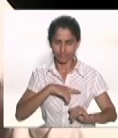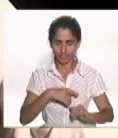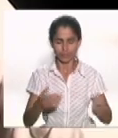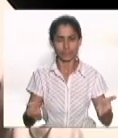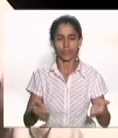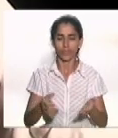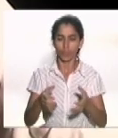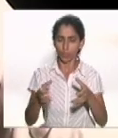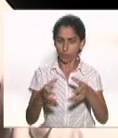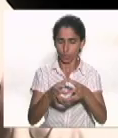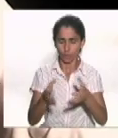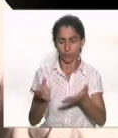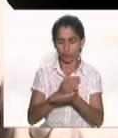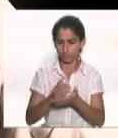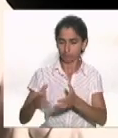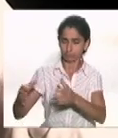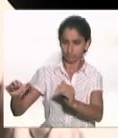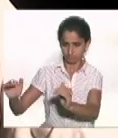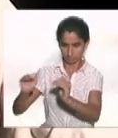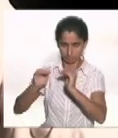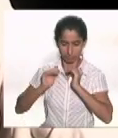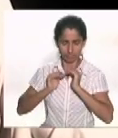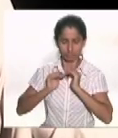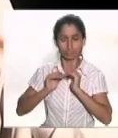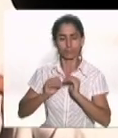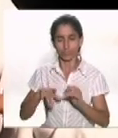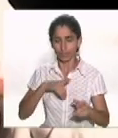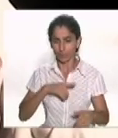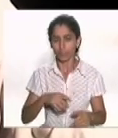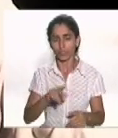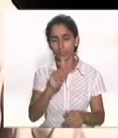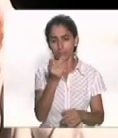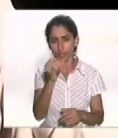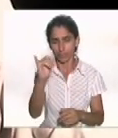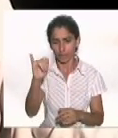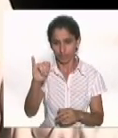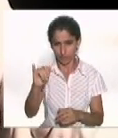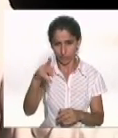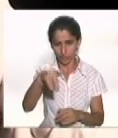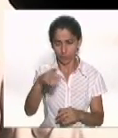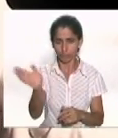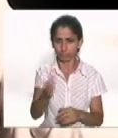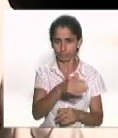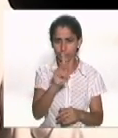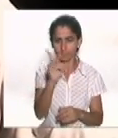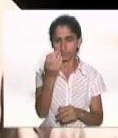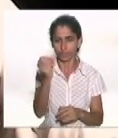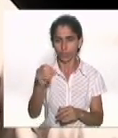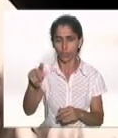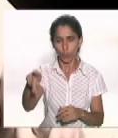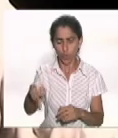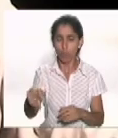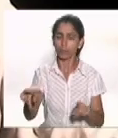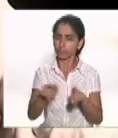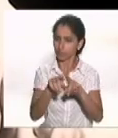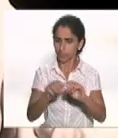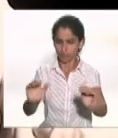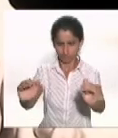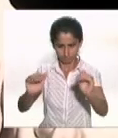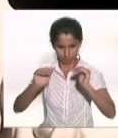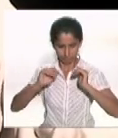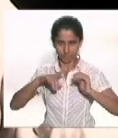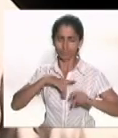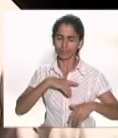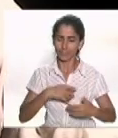jovem, me cultua, os do hip hop, e a antiguidade toda, ele fala assim, pô, nego, tu tá até hoje